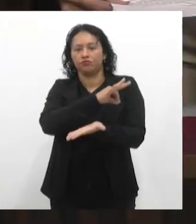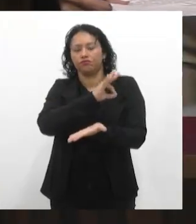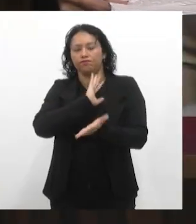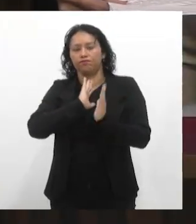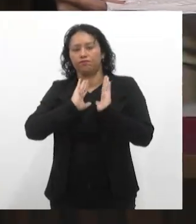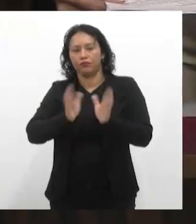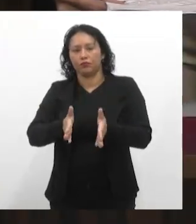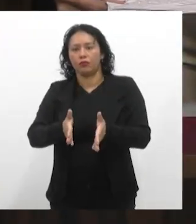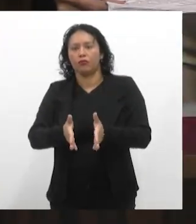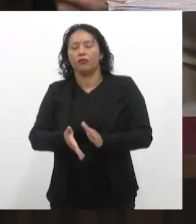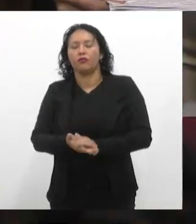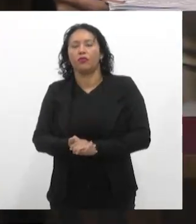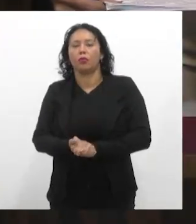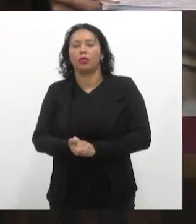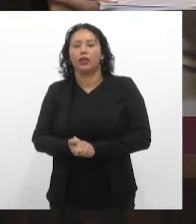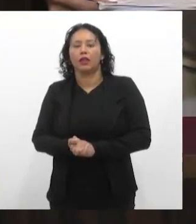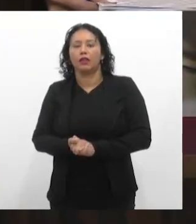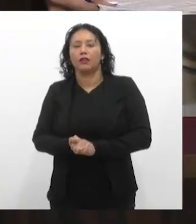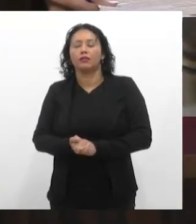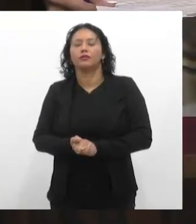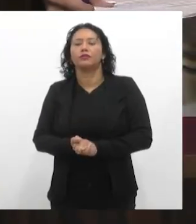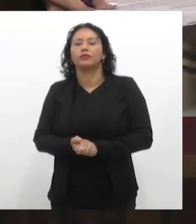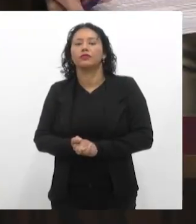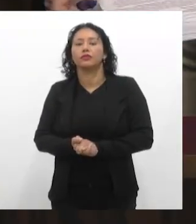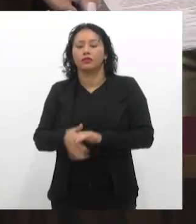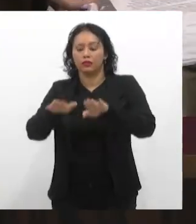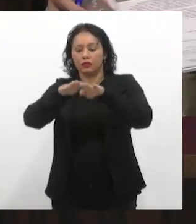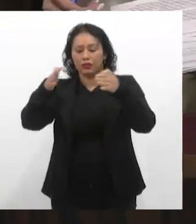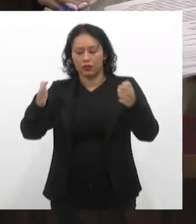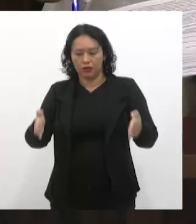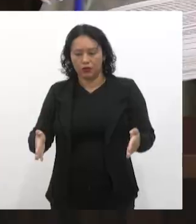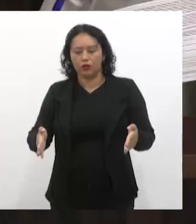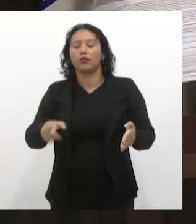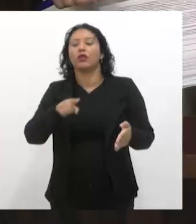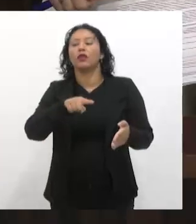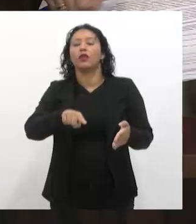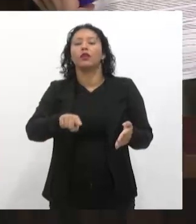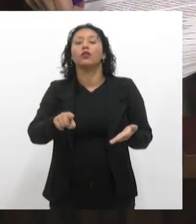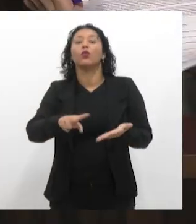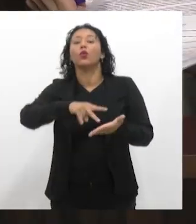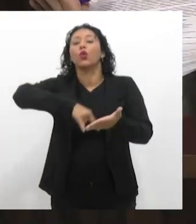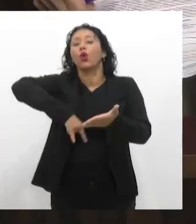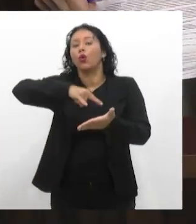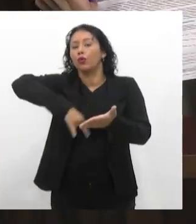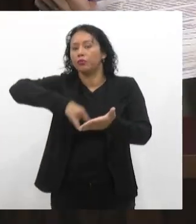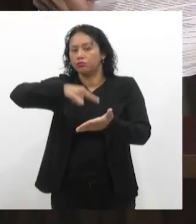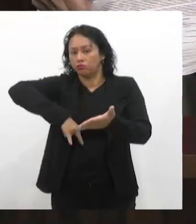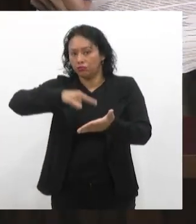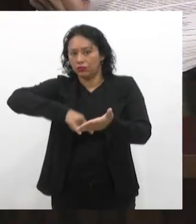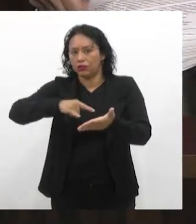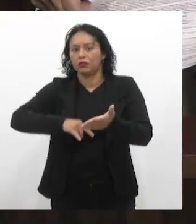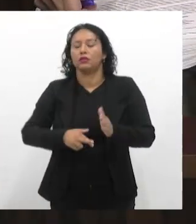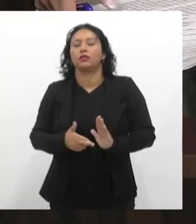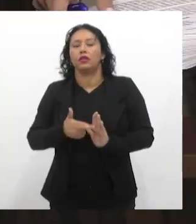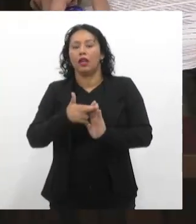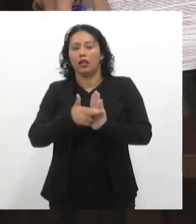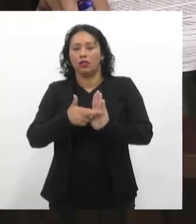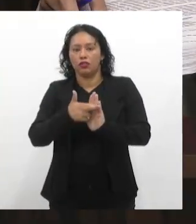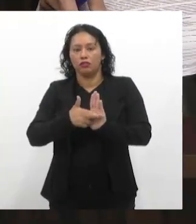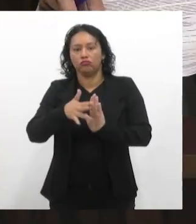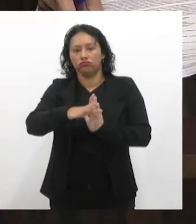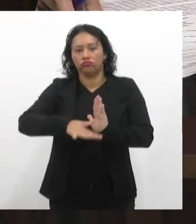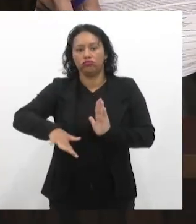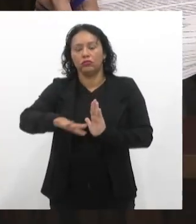destaque. Há sobre a mesa o seguinte requerimento. Requeiro na forma regimental destaque para votação em separado